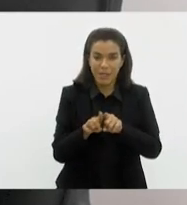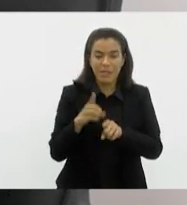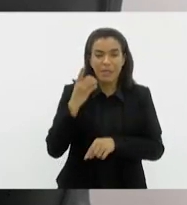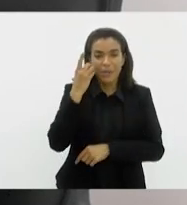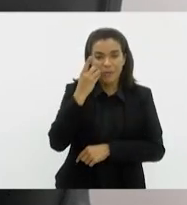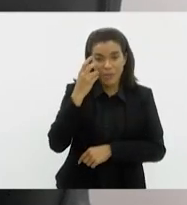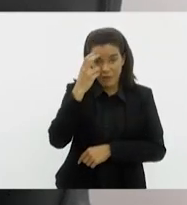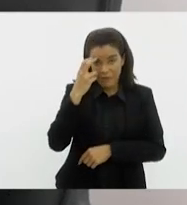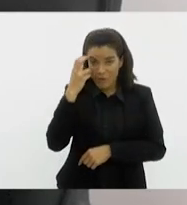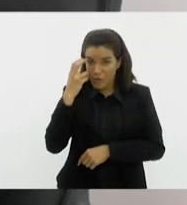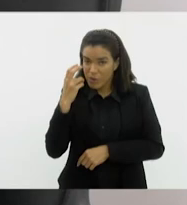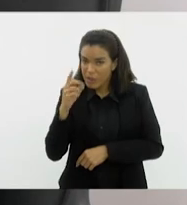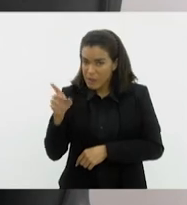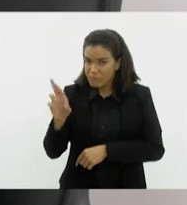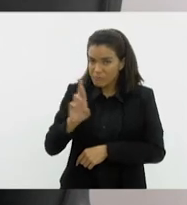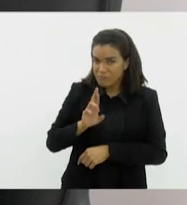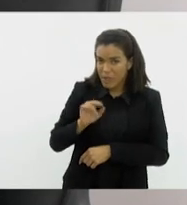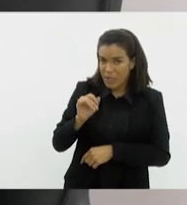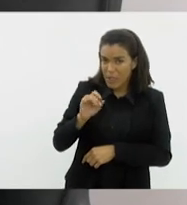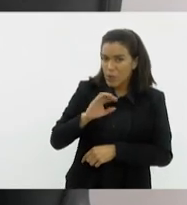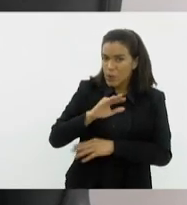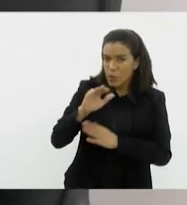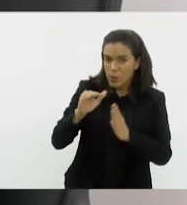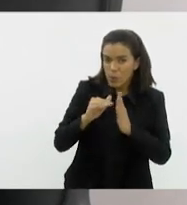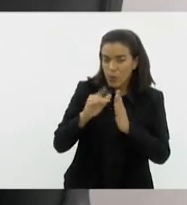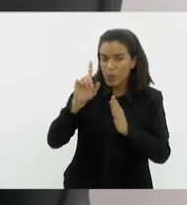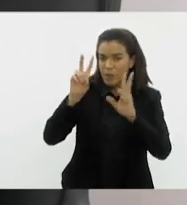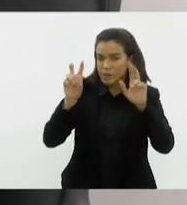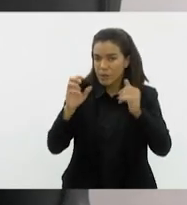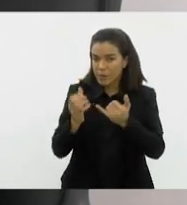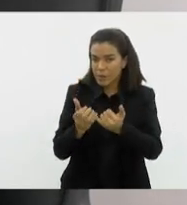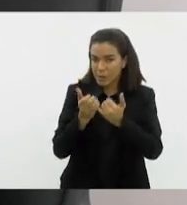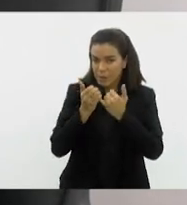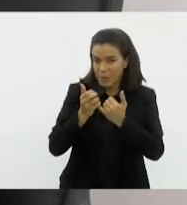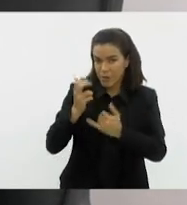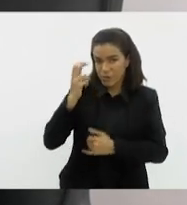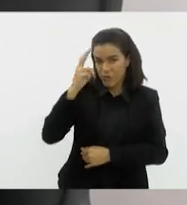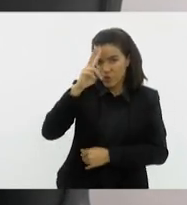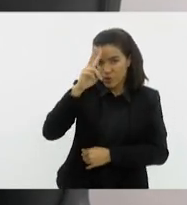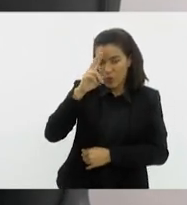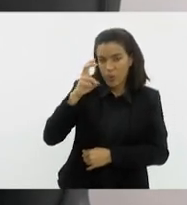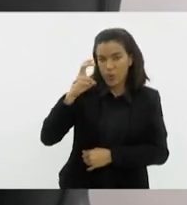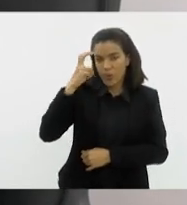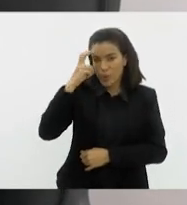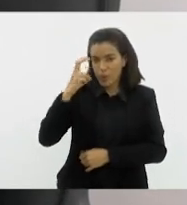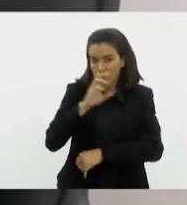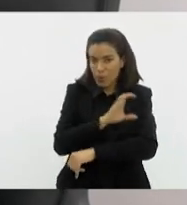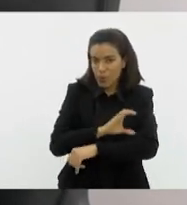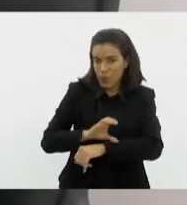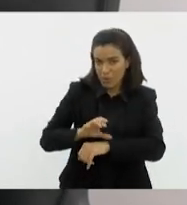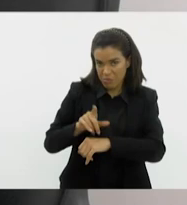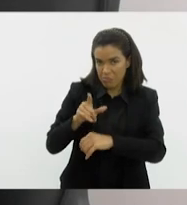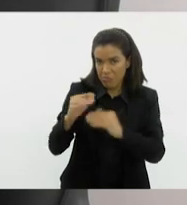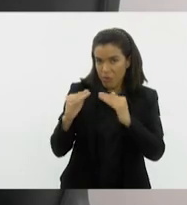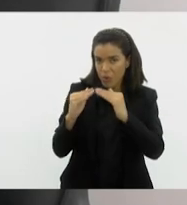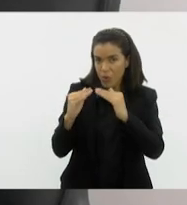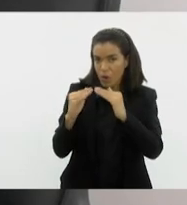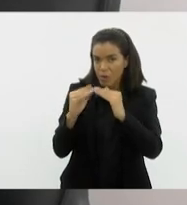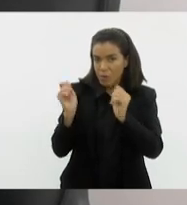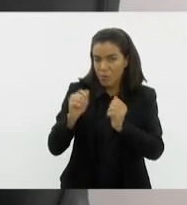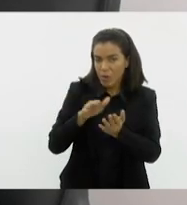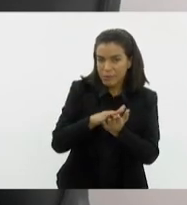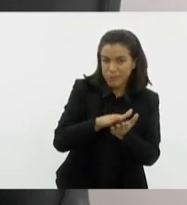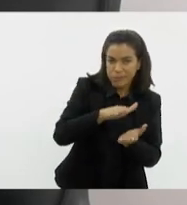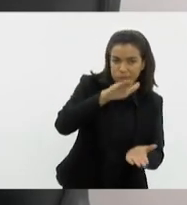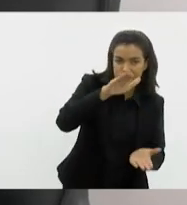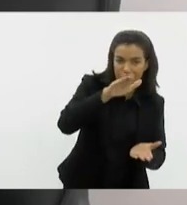Verônica, me corrija, todos de declaração de patrimônio histórico e cultural. Se Vossa Excelência autorizar, sim, deputada Verônica, a gente votar em bloco, porque, a